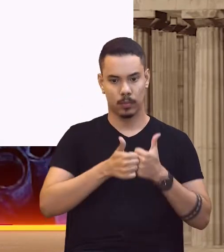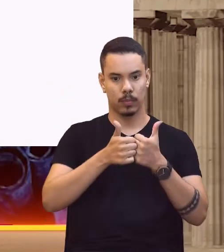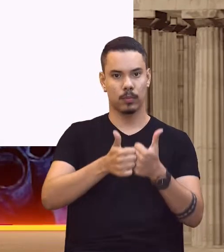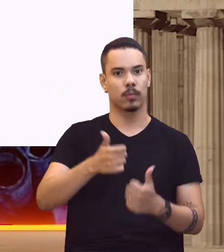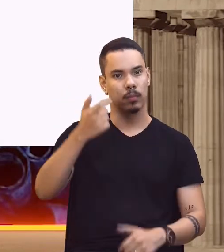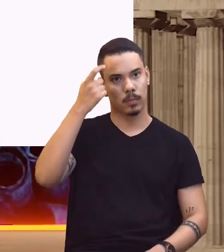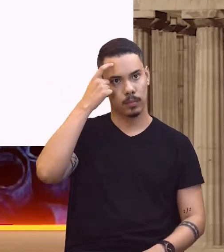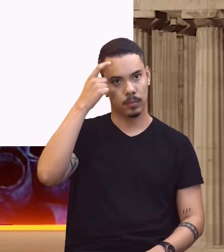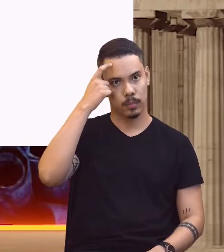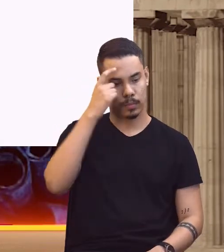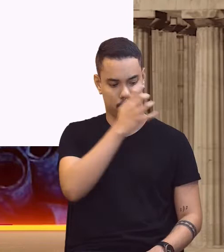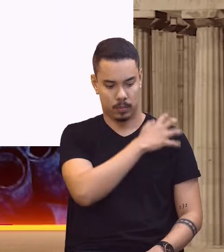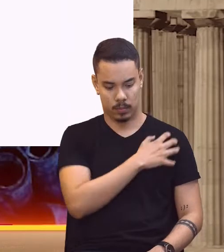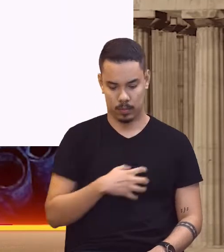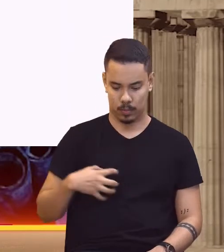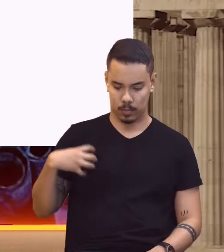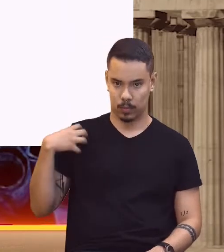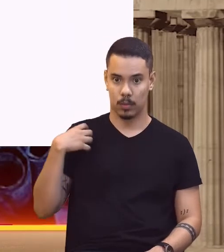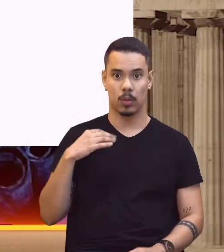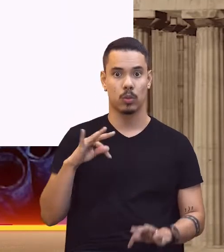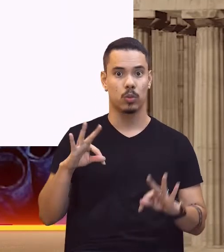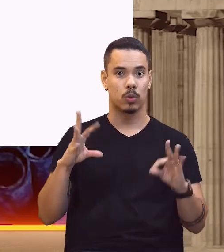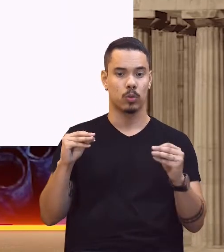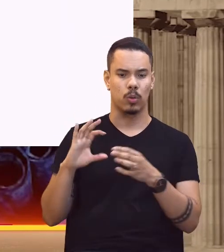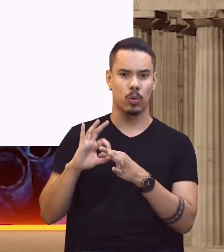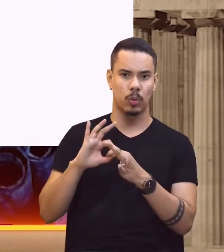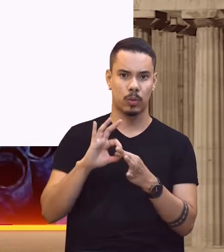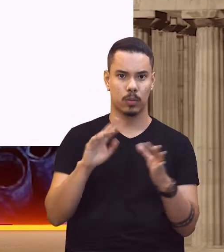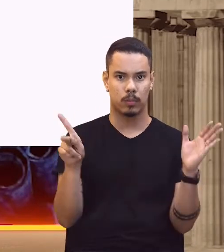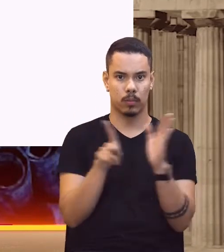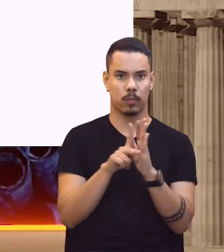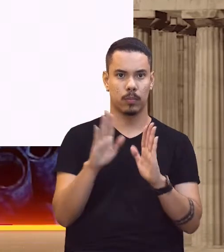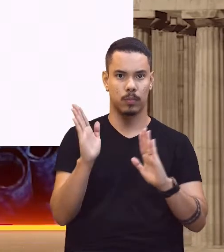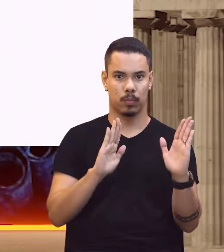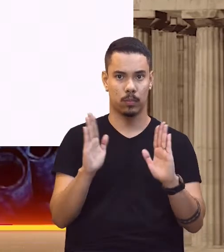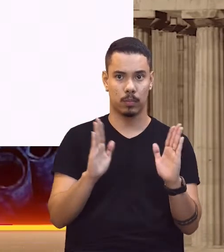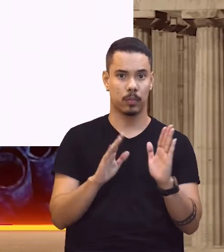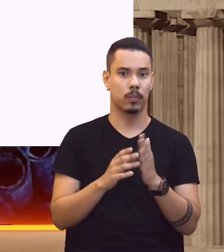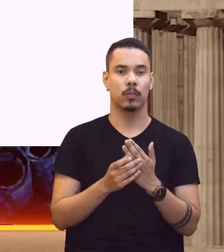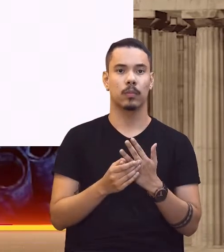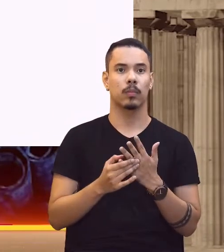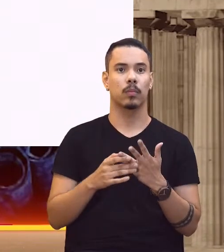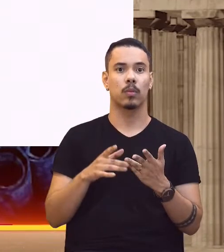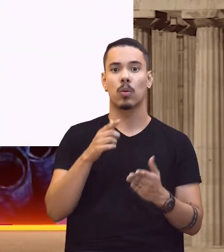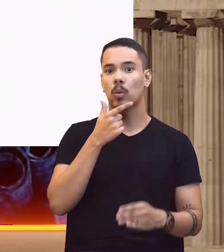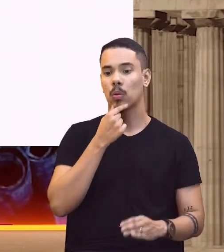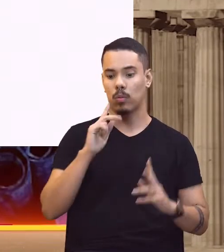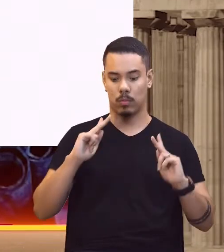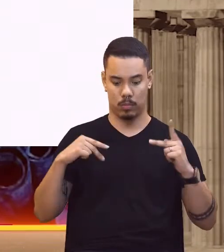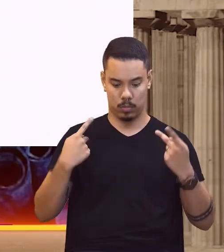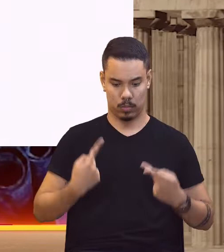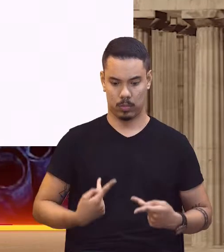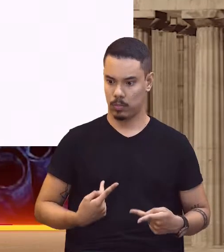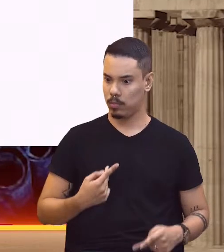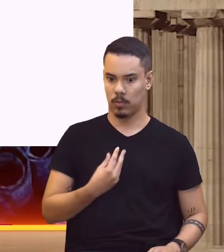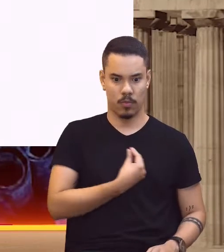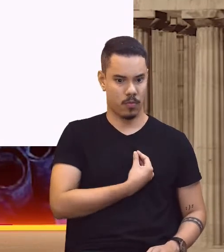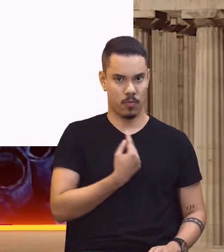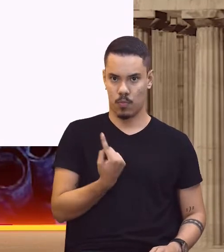de Aristóteles e de todo aquele contexto daquela época, o homem, ele não vive